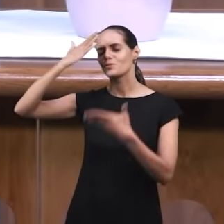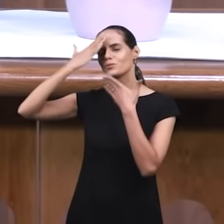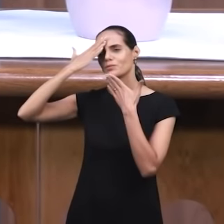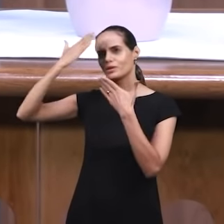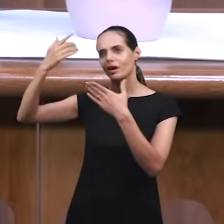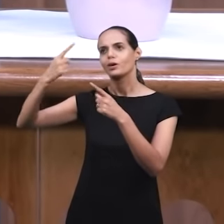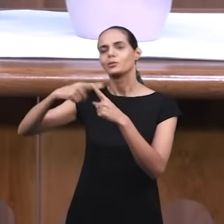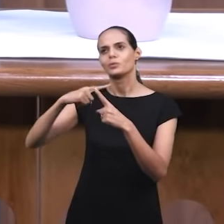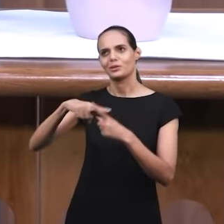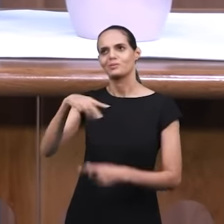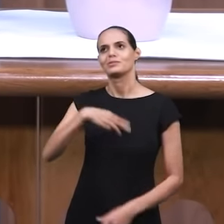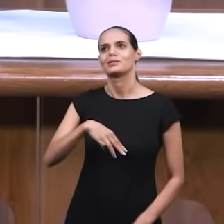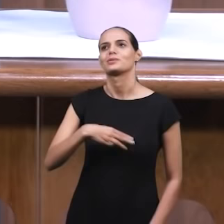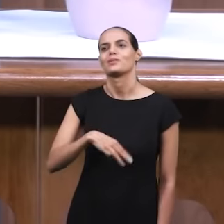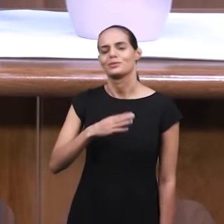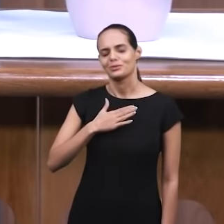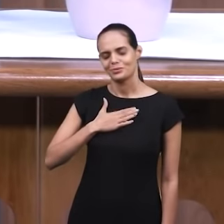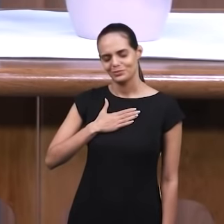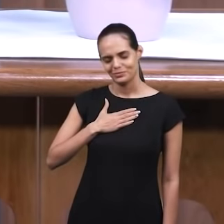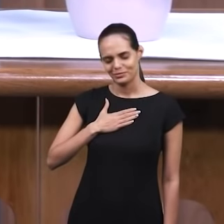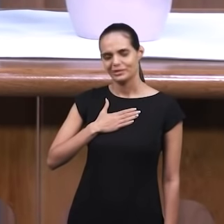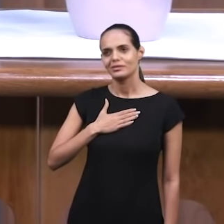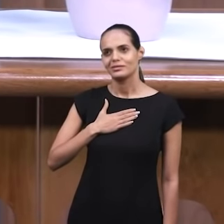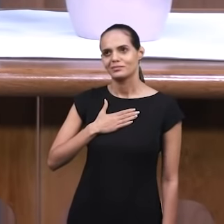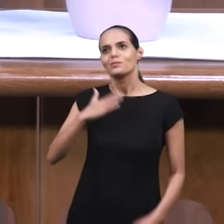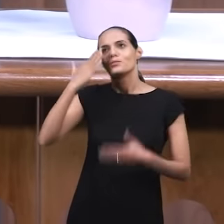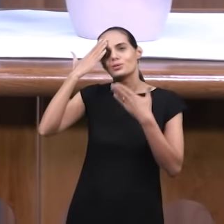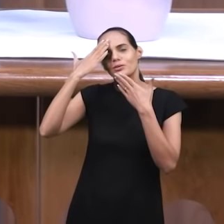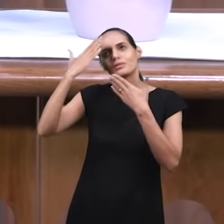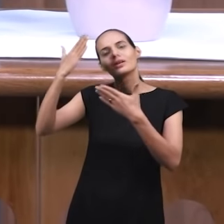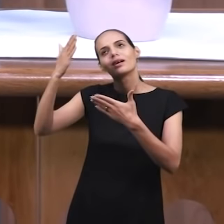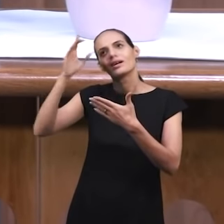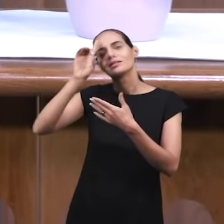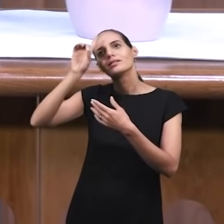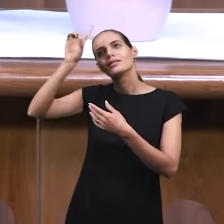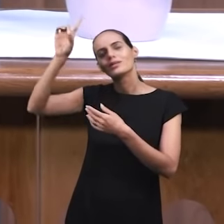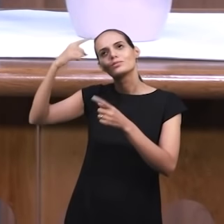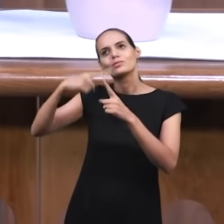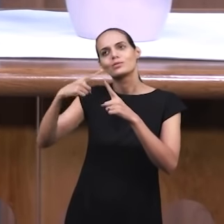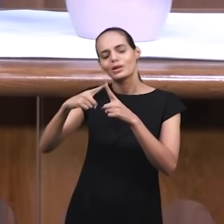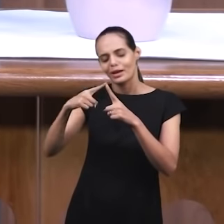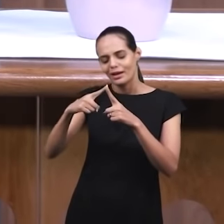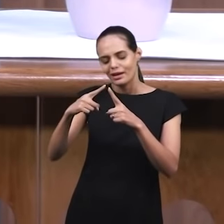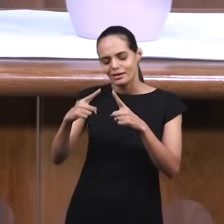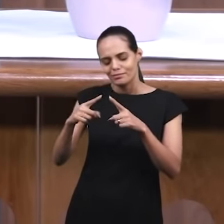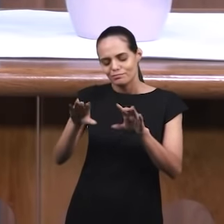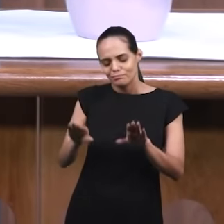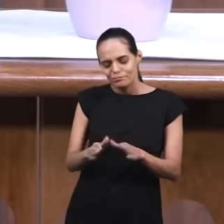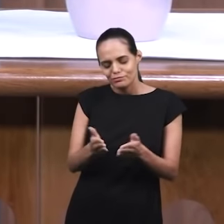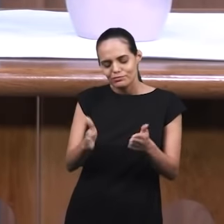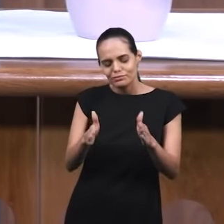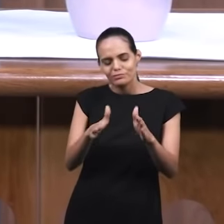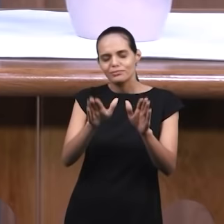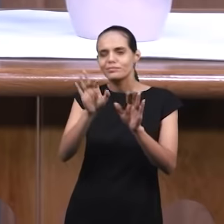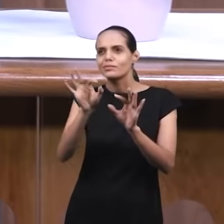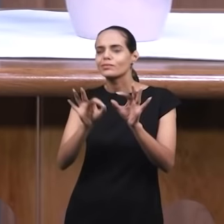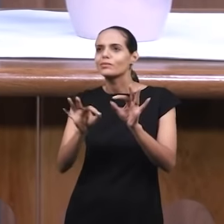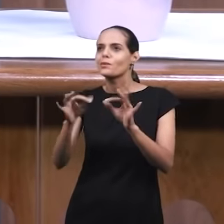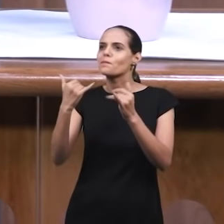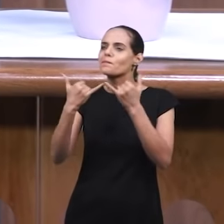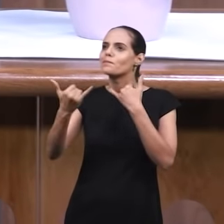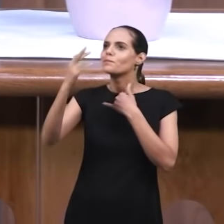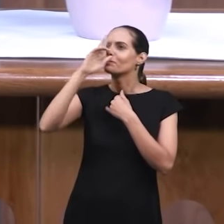tido a misericórdia de criar o homem à sua imagem e à sua